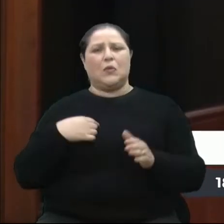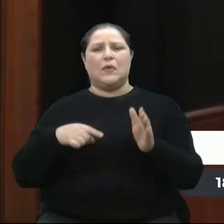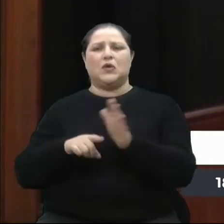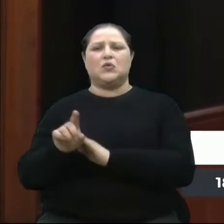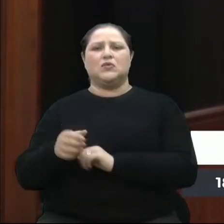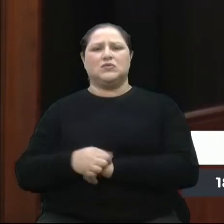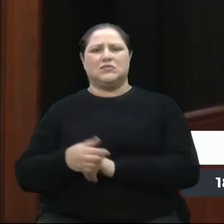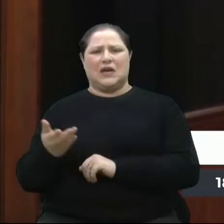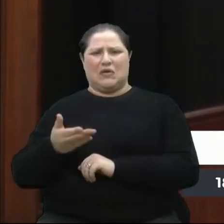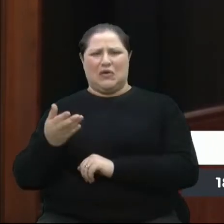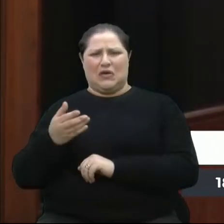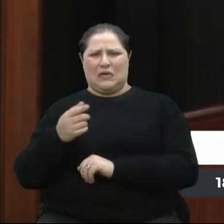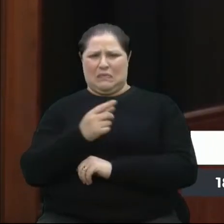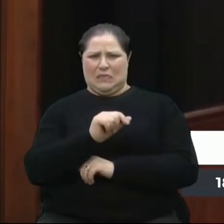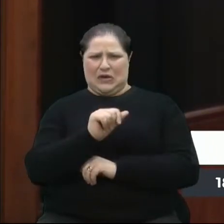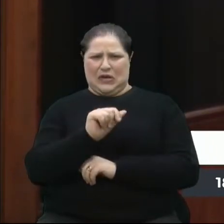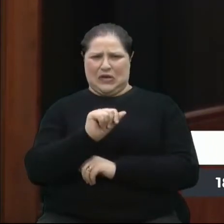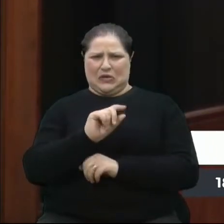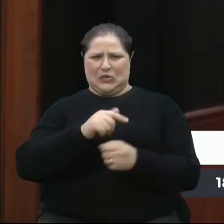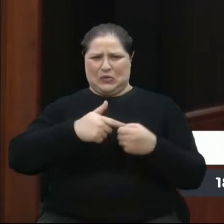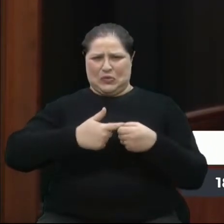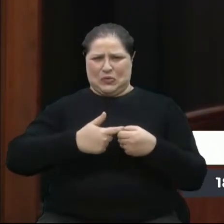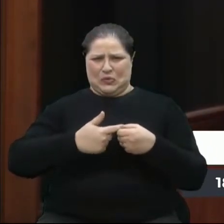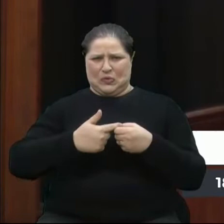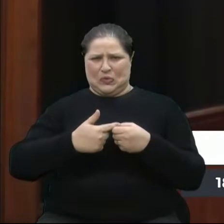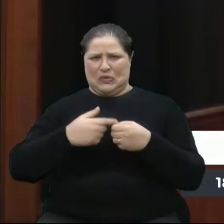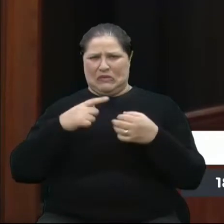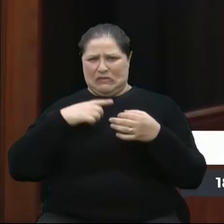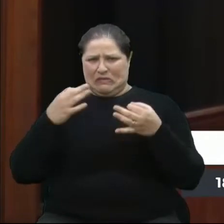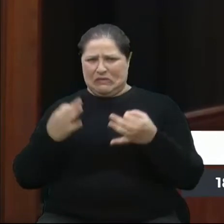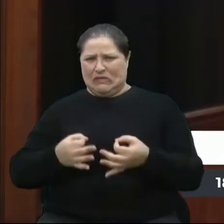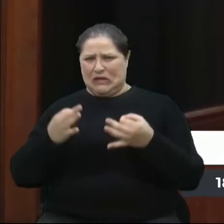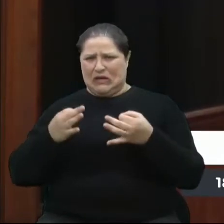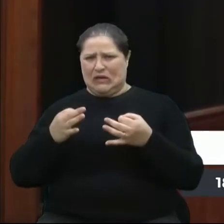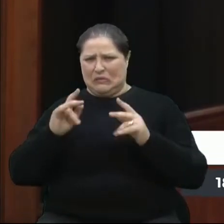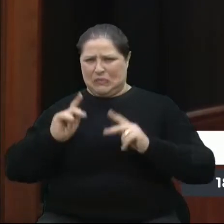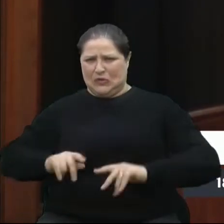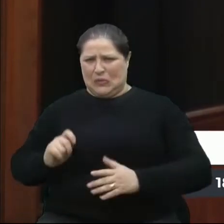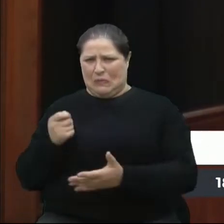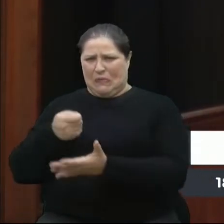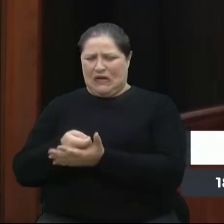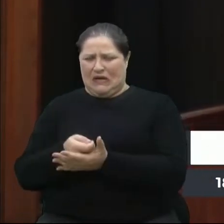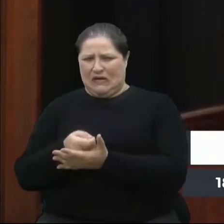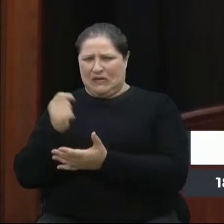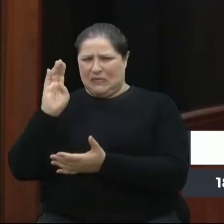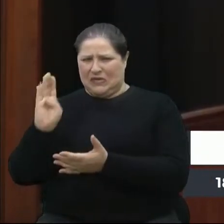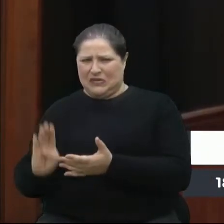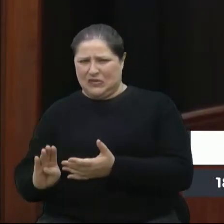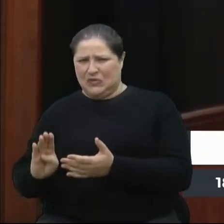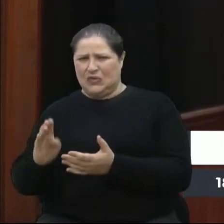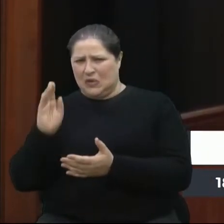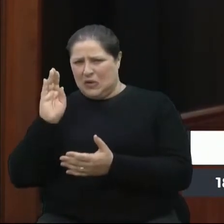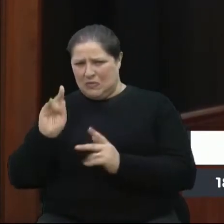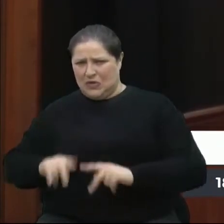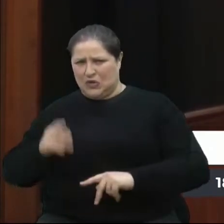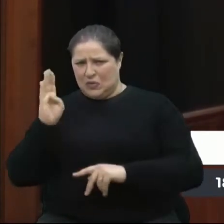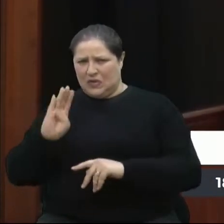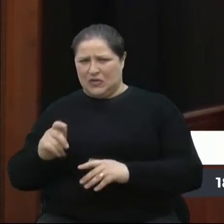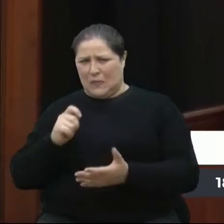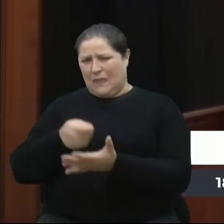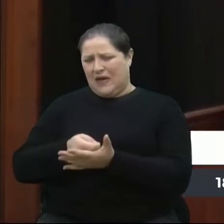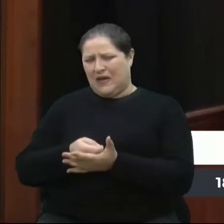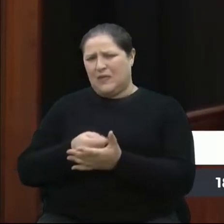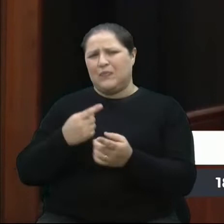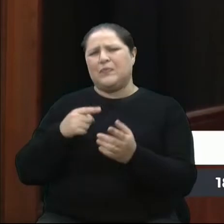forma do preço do combustível está adequado? Está adequado para o bolso dos brasileiros? Para que o Estado, para que o país,